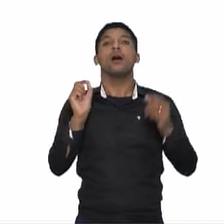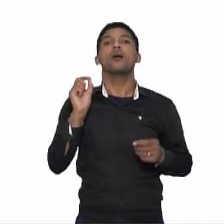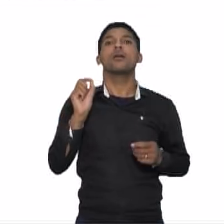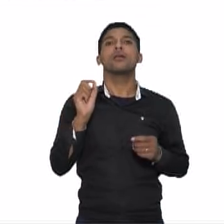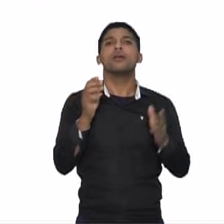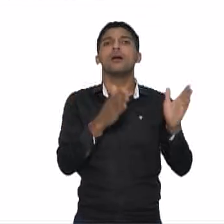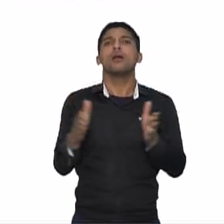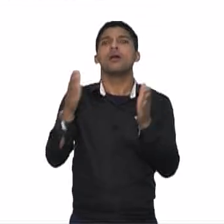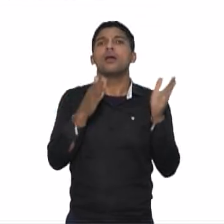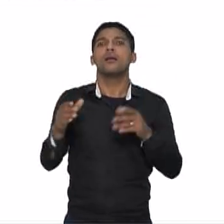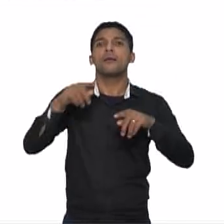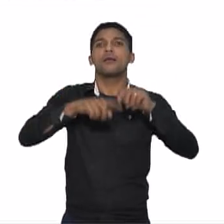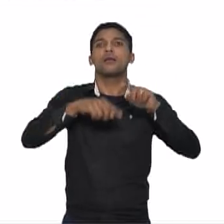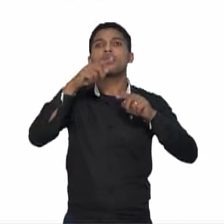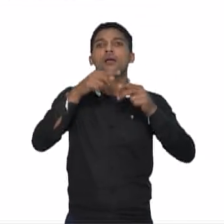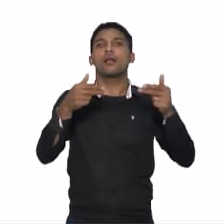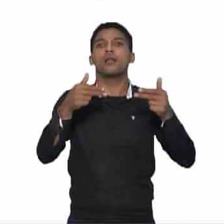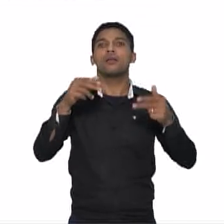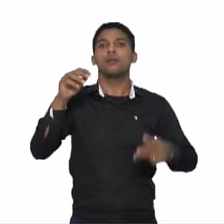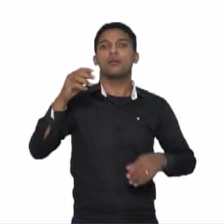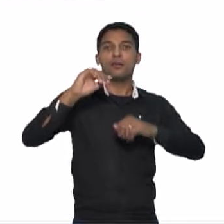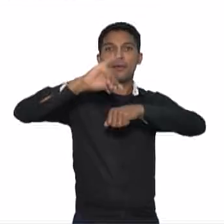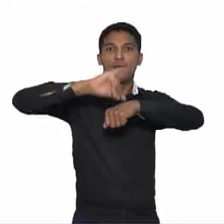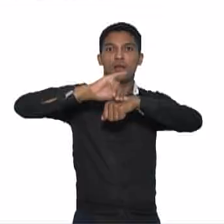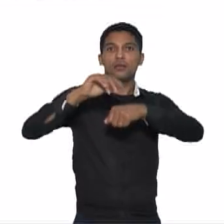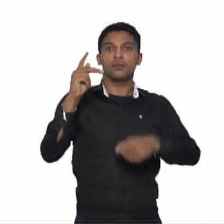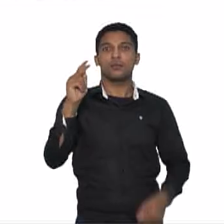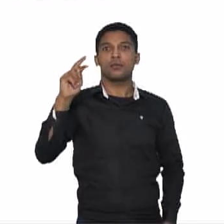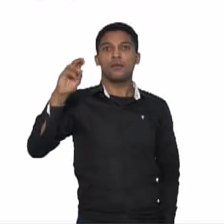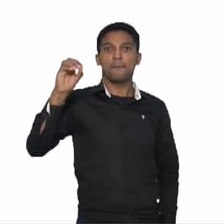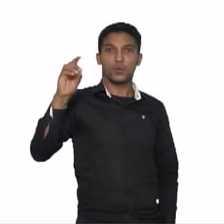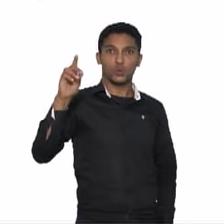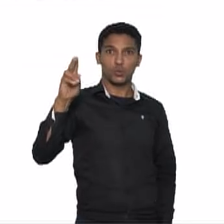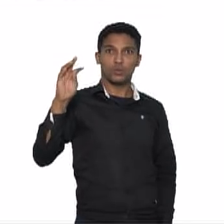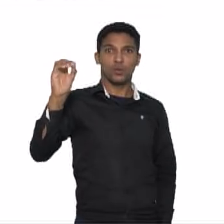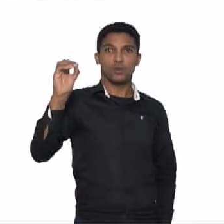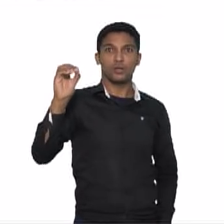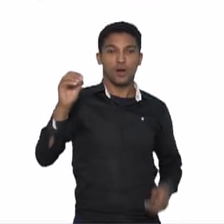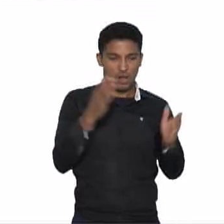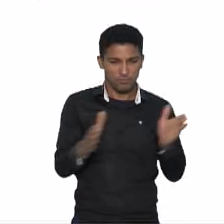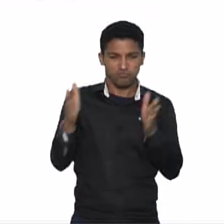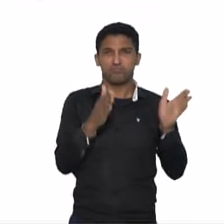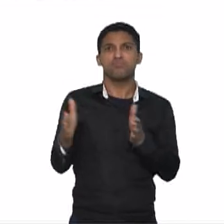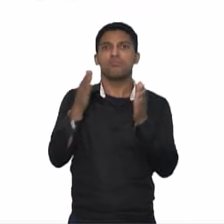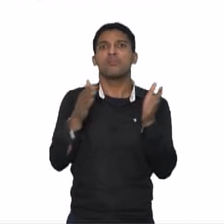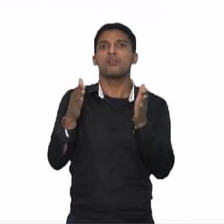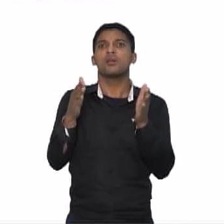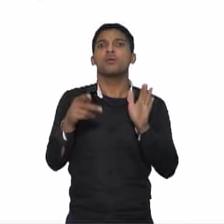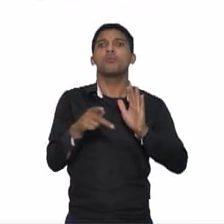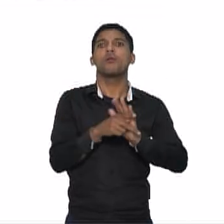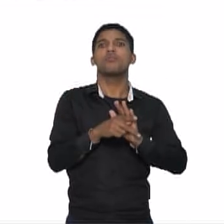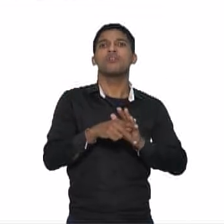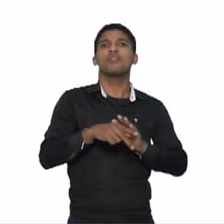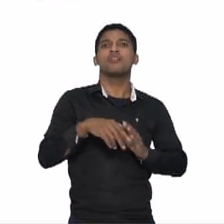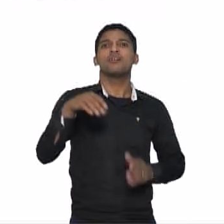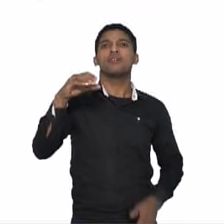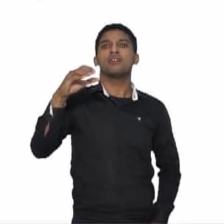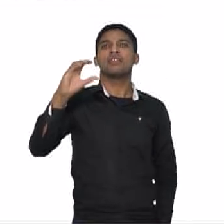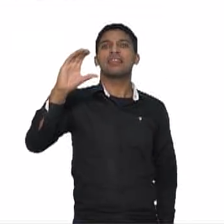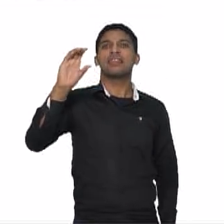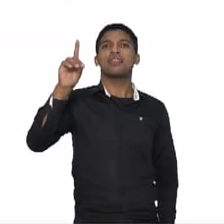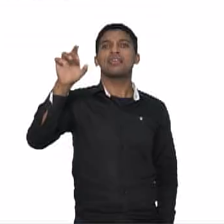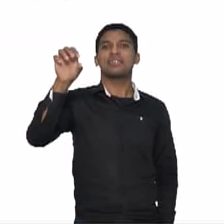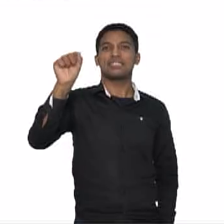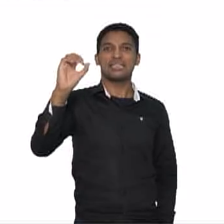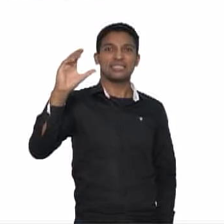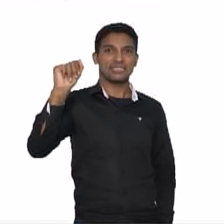obsolescência programada. Logo, se tornam descartável, visto que o prazo de validade é definido antes